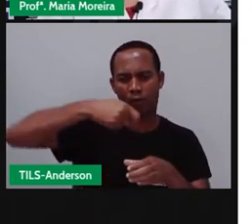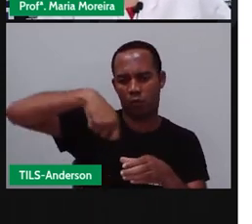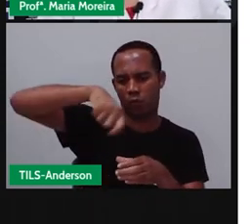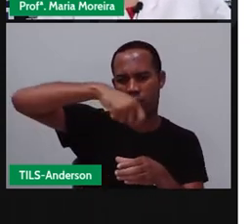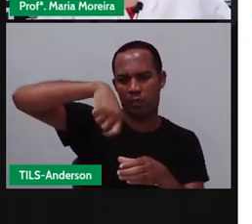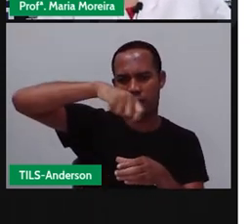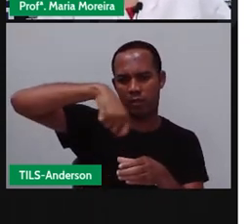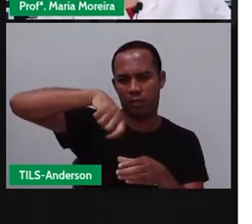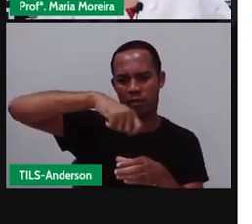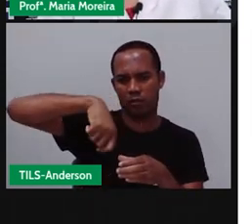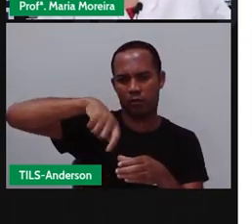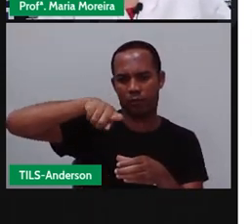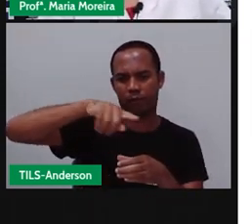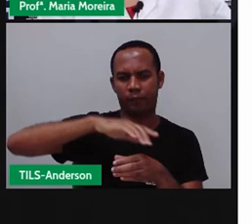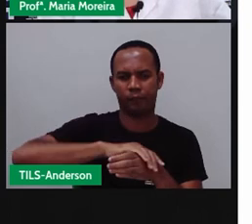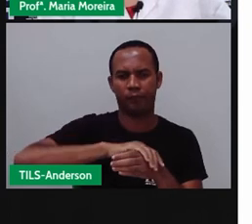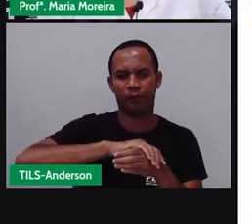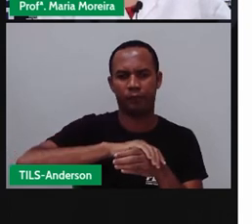cozinheiro,